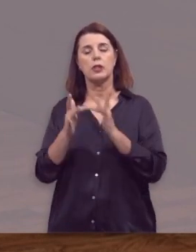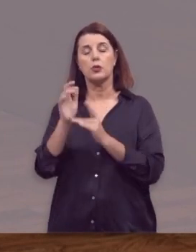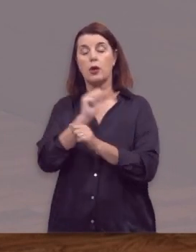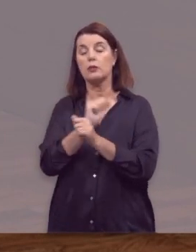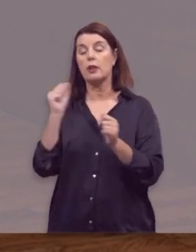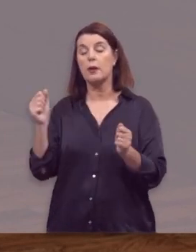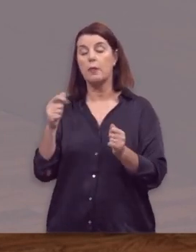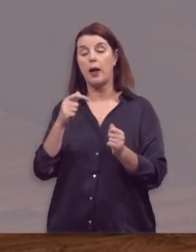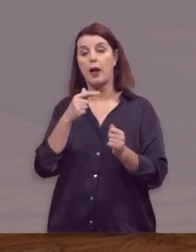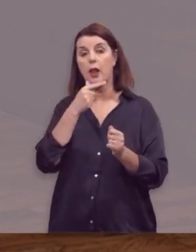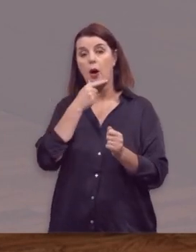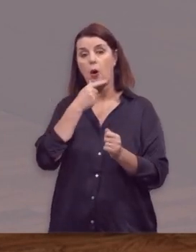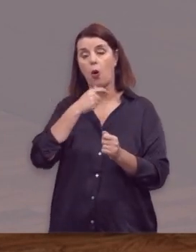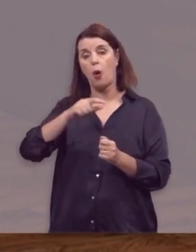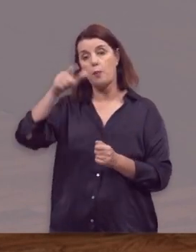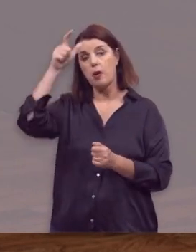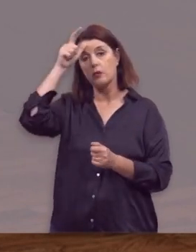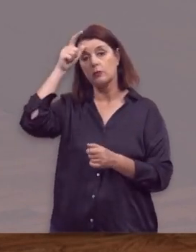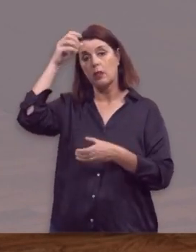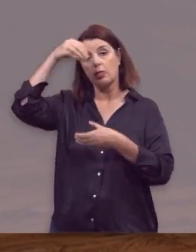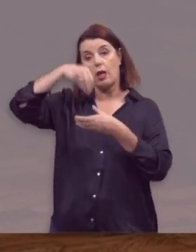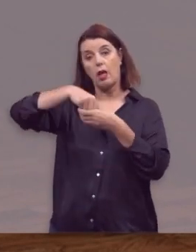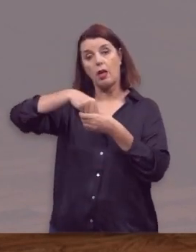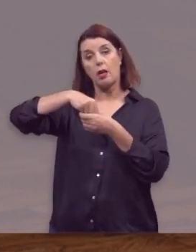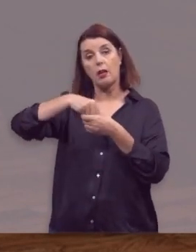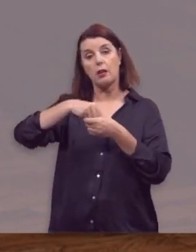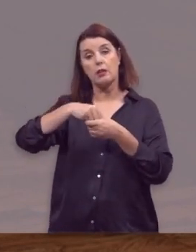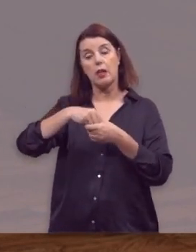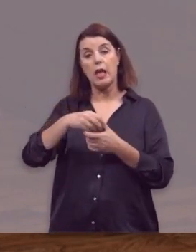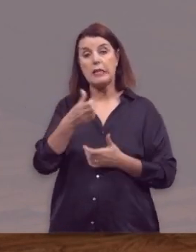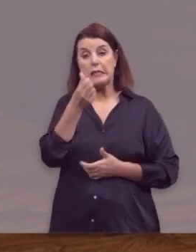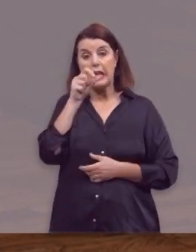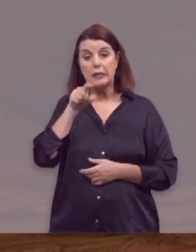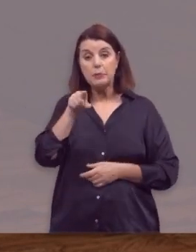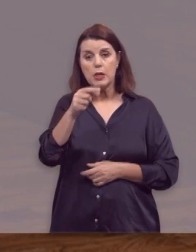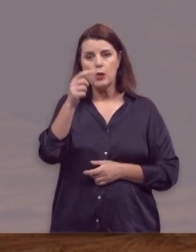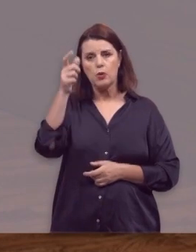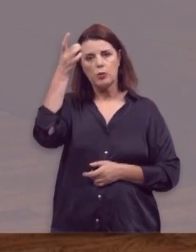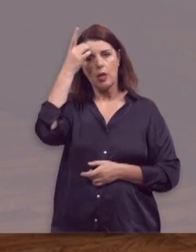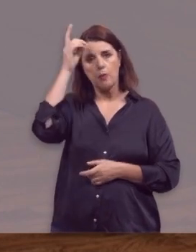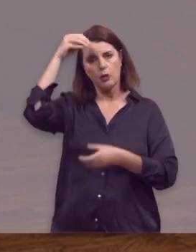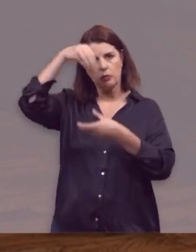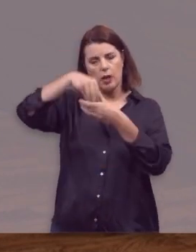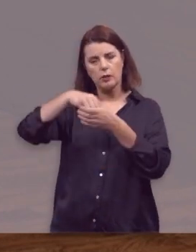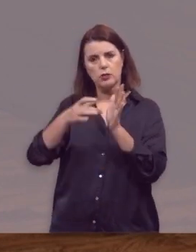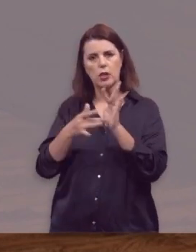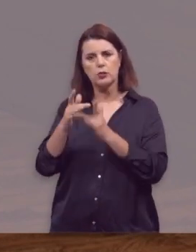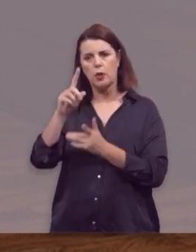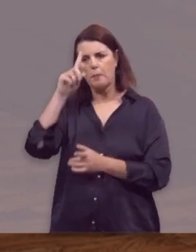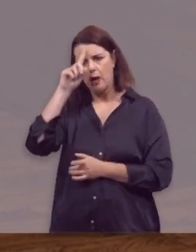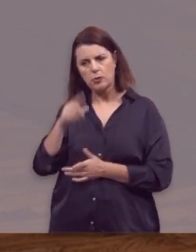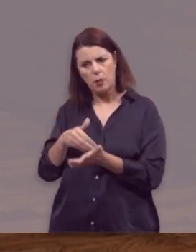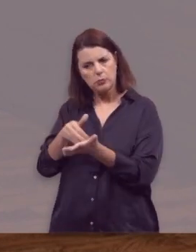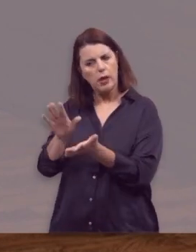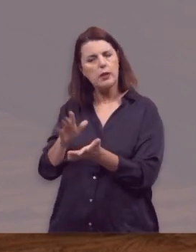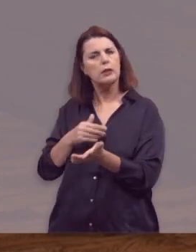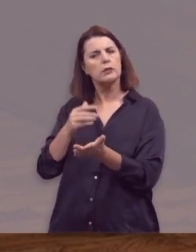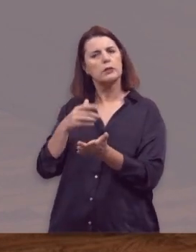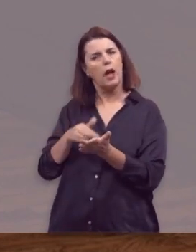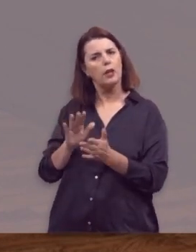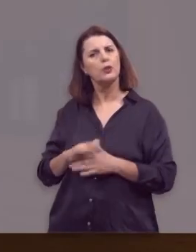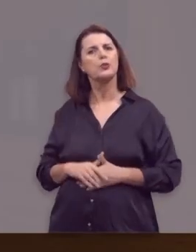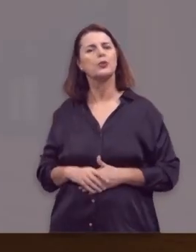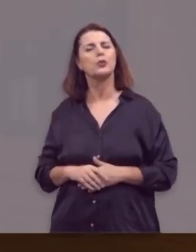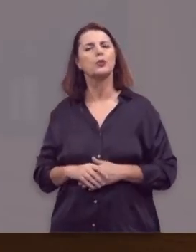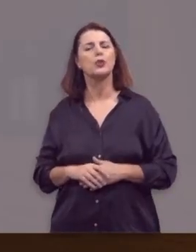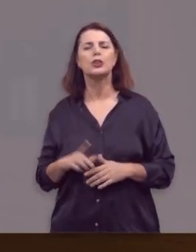homem possesso de uma legião de demônios, 6.000 demônios. Jesus tem poder sobre os demônios.